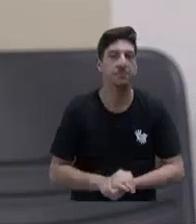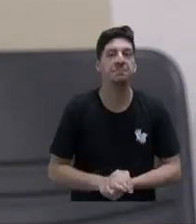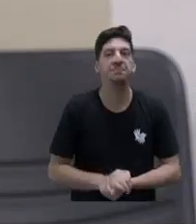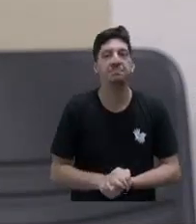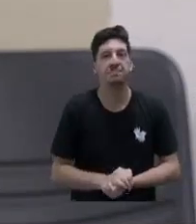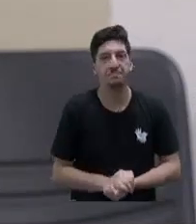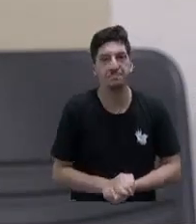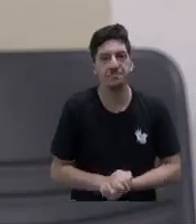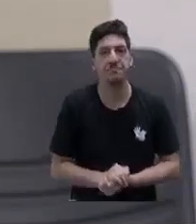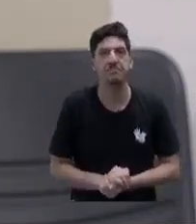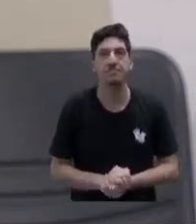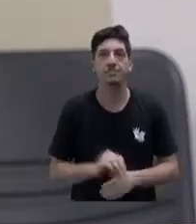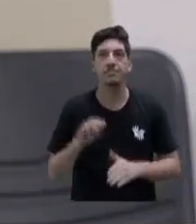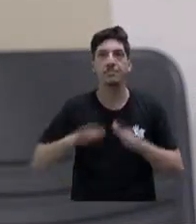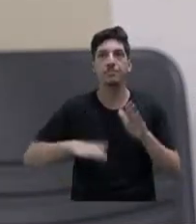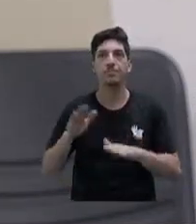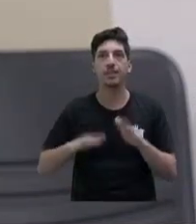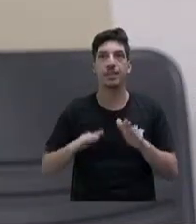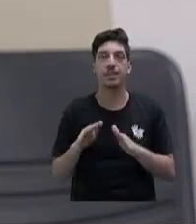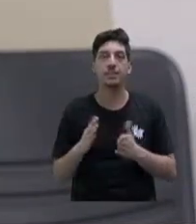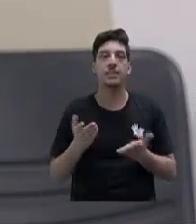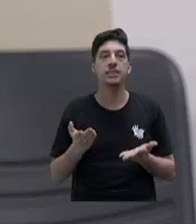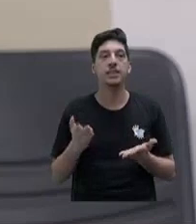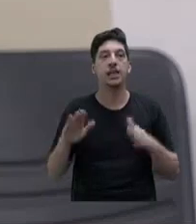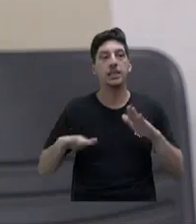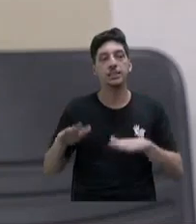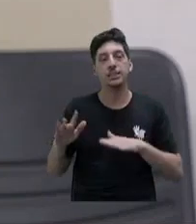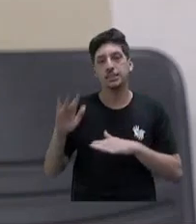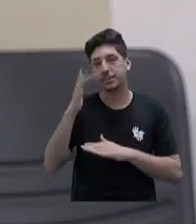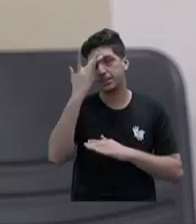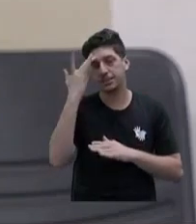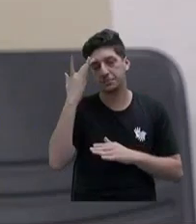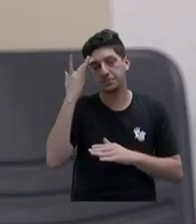Às vezes, assim, eu digo, às vezes as pessoas,